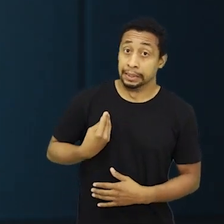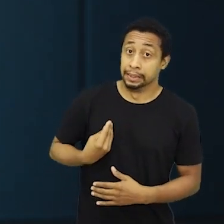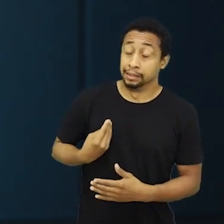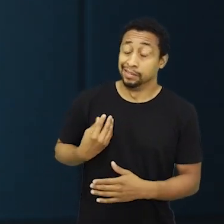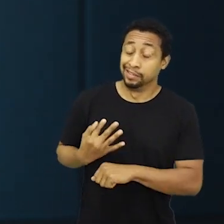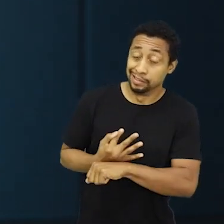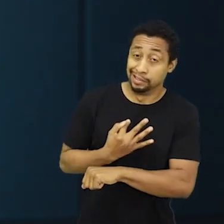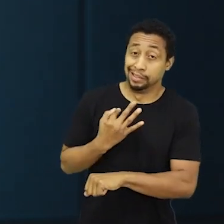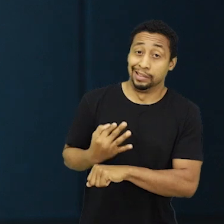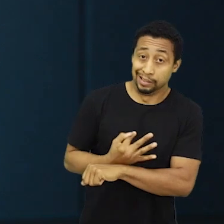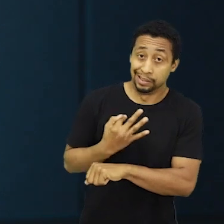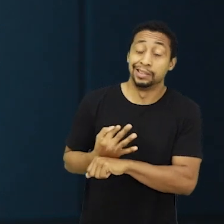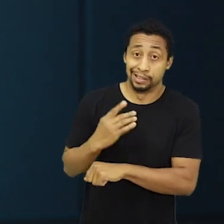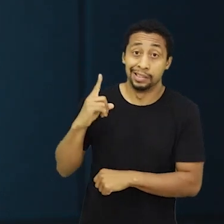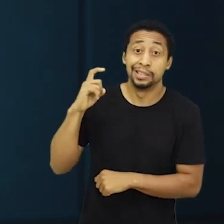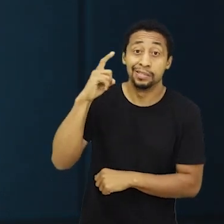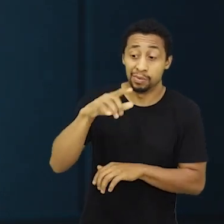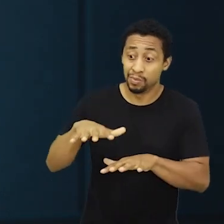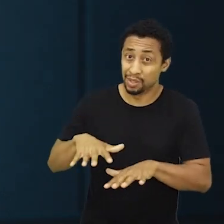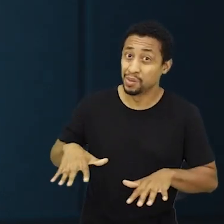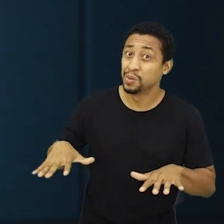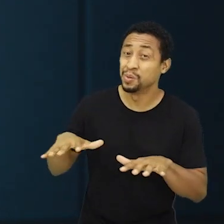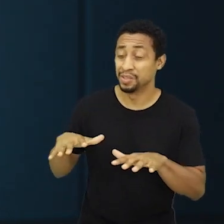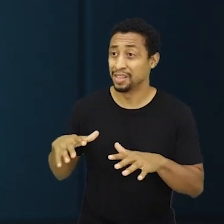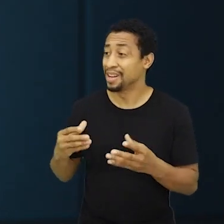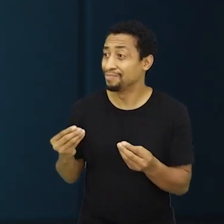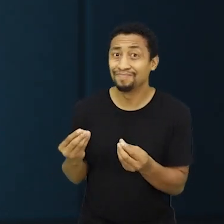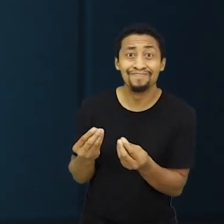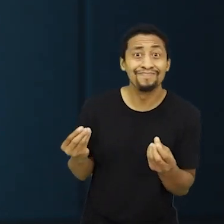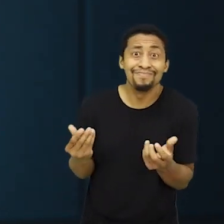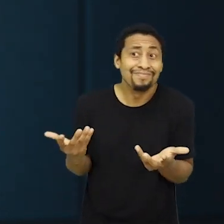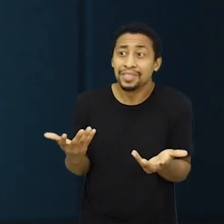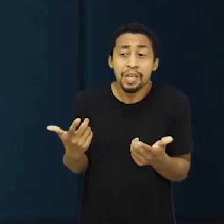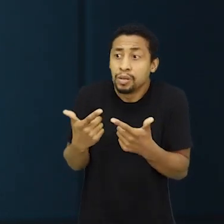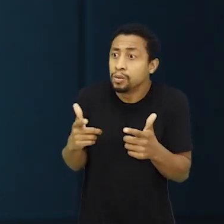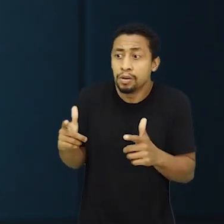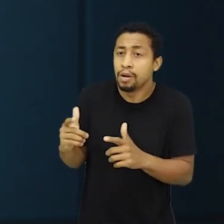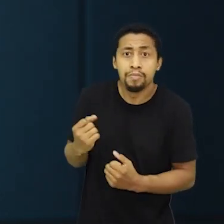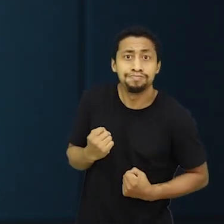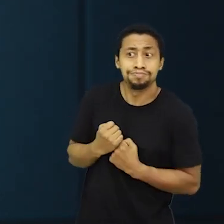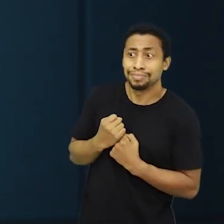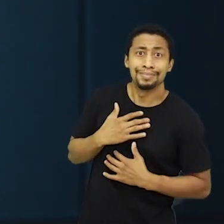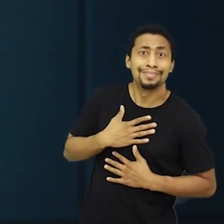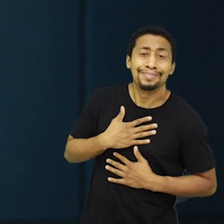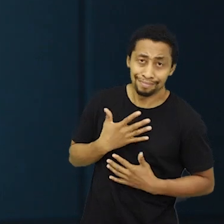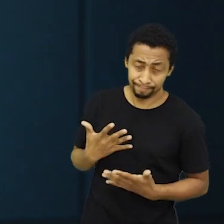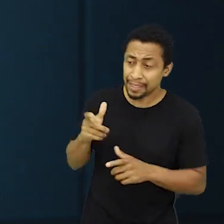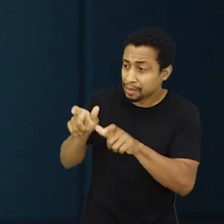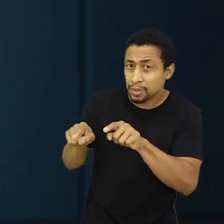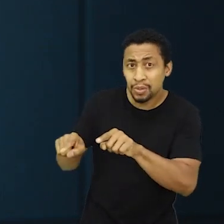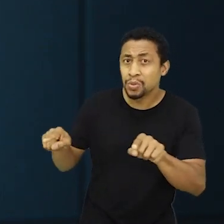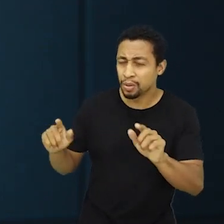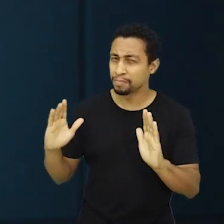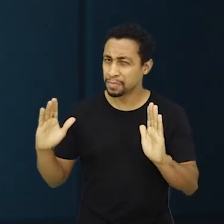toda a vulnerabilidade que ali estava exposta, e dentre as pessoas com que eu convivia, isso no início dos anos 80, final